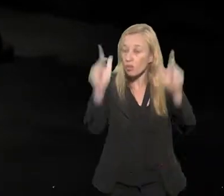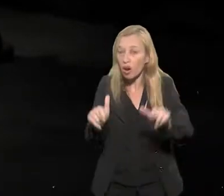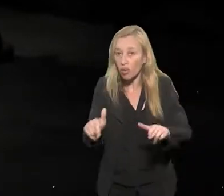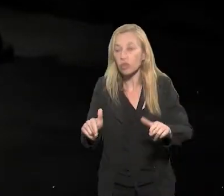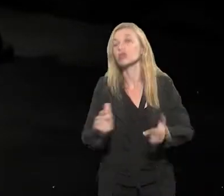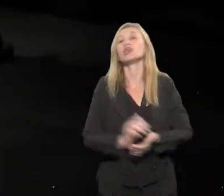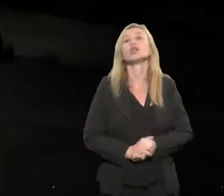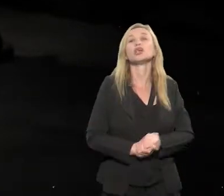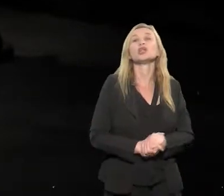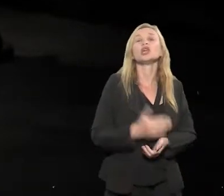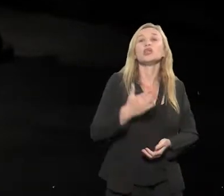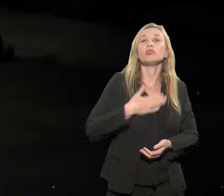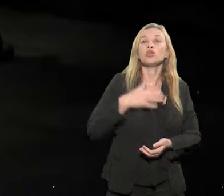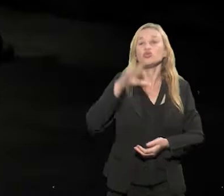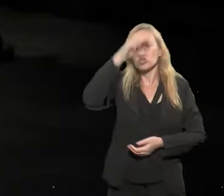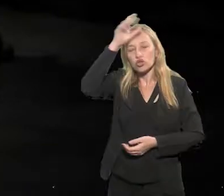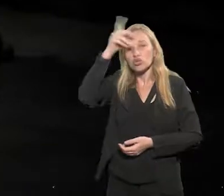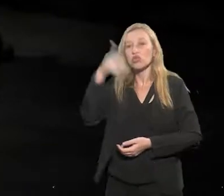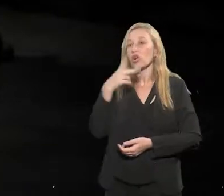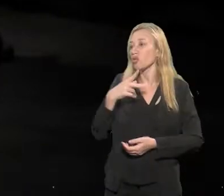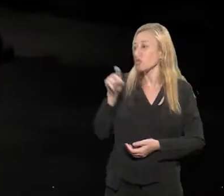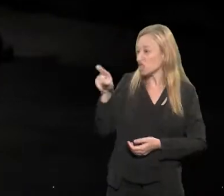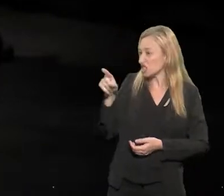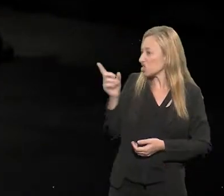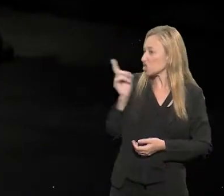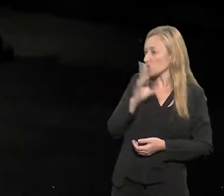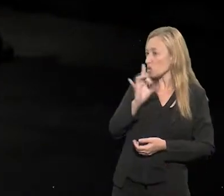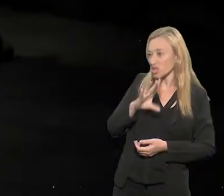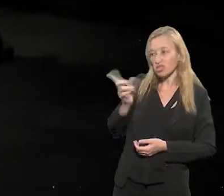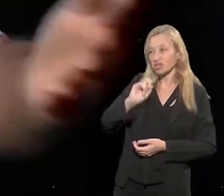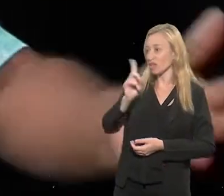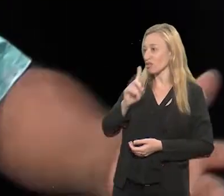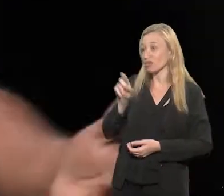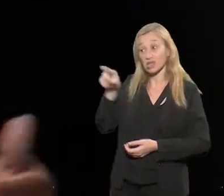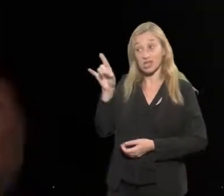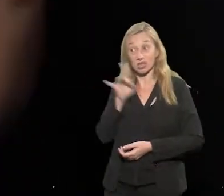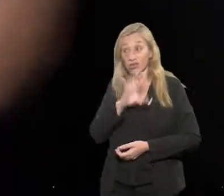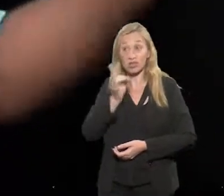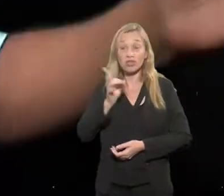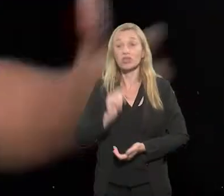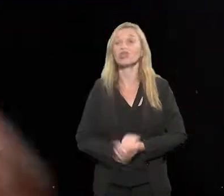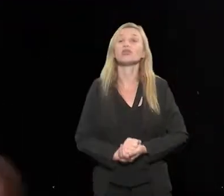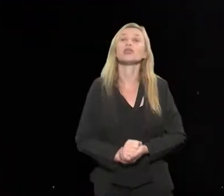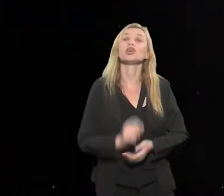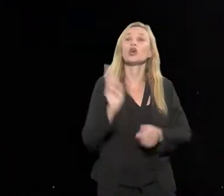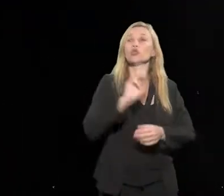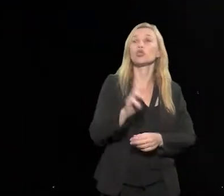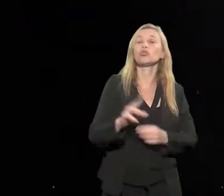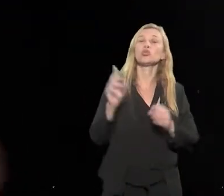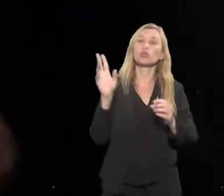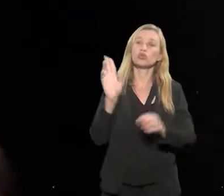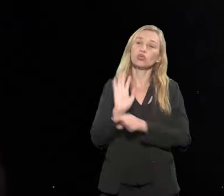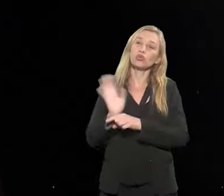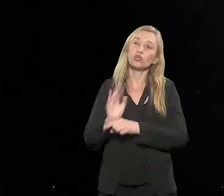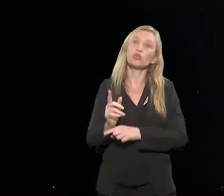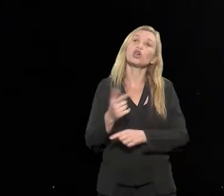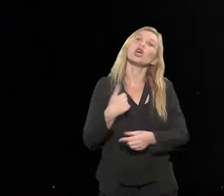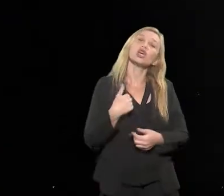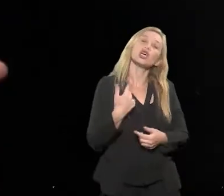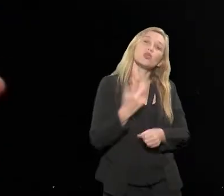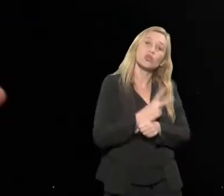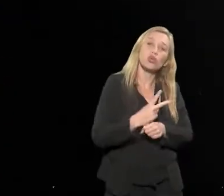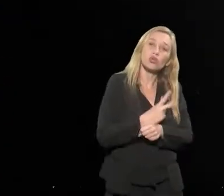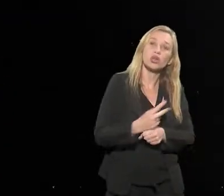com esse verso, que é Tu Não Tá Sozinho Não. Tu não tá sozinho não, tu não tá sozinho não, que é o nome do filme. E eu busquei fazer